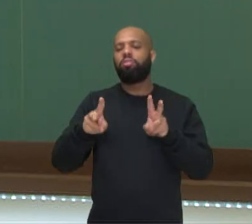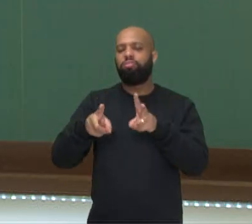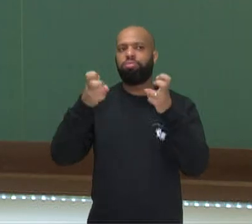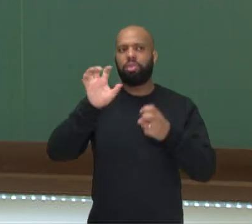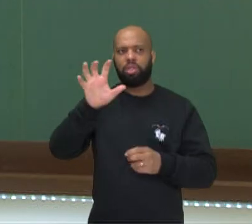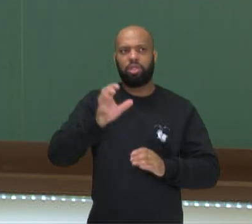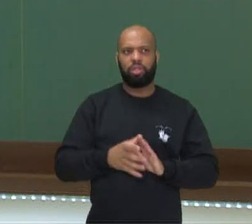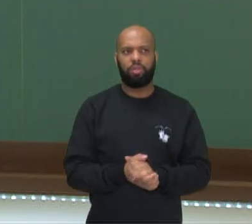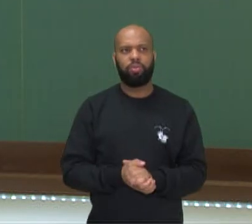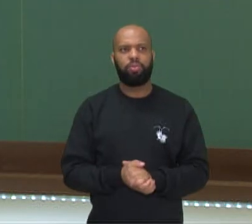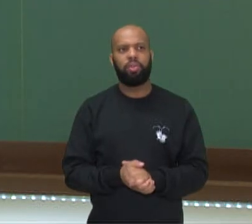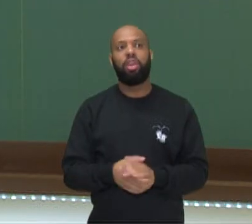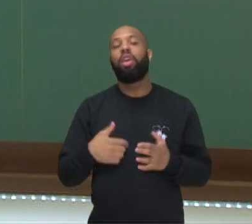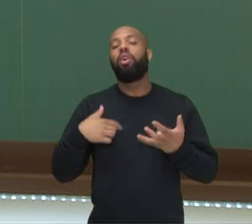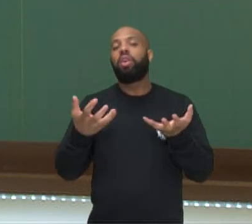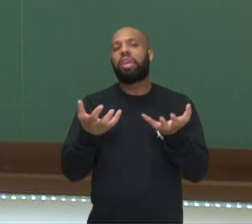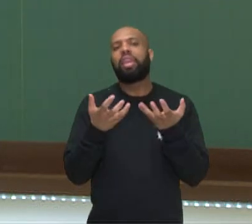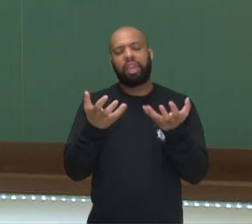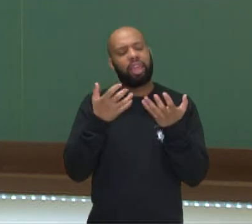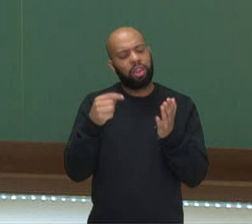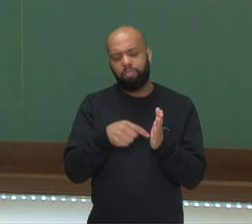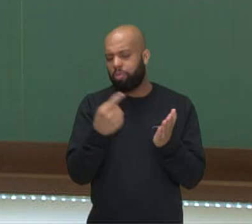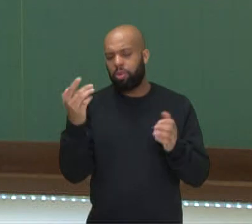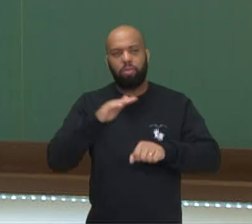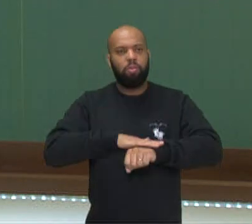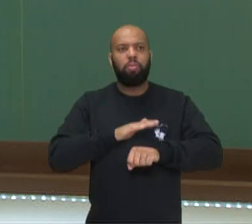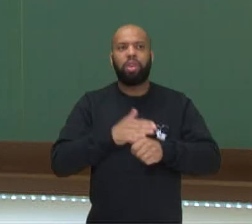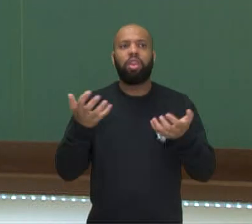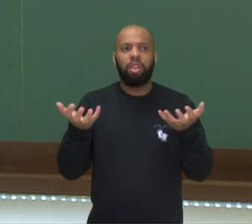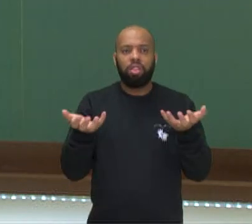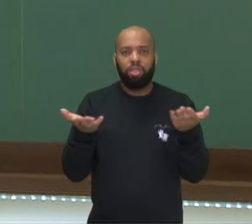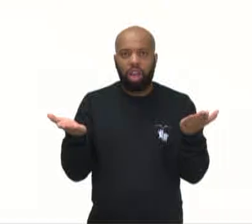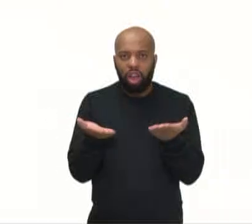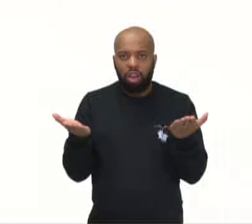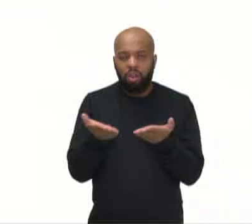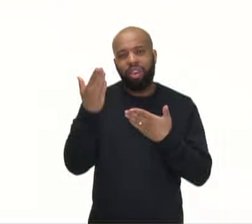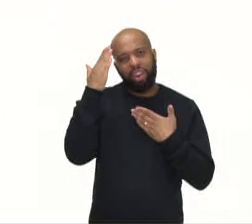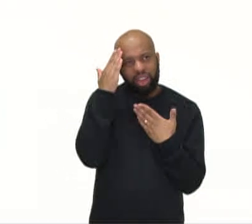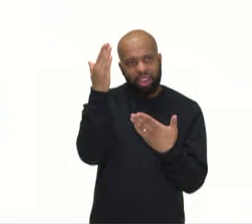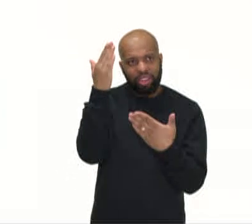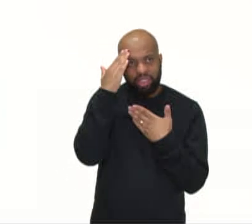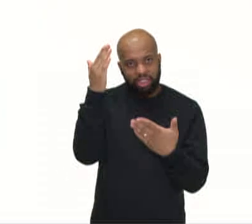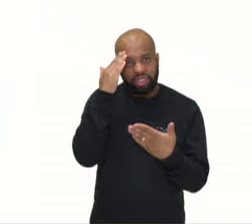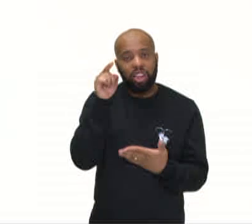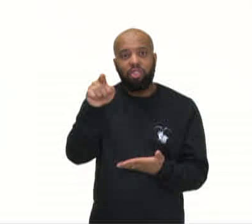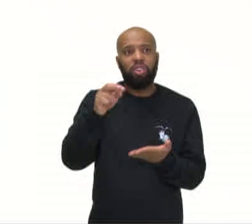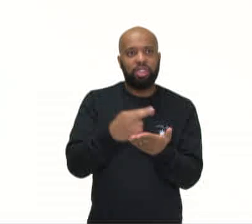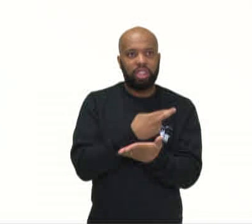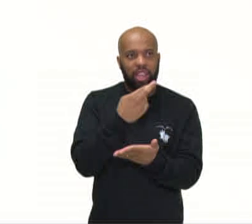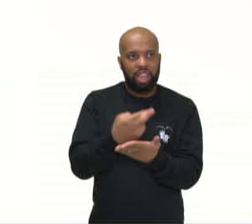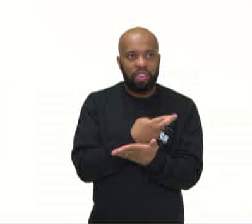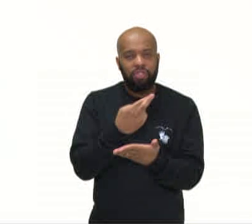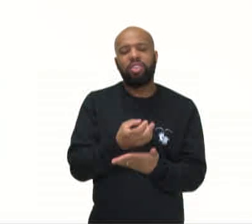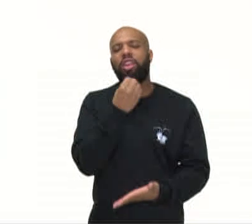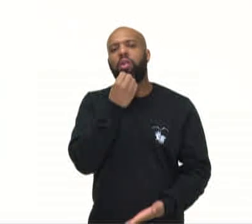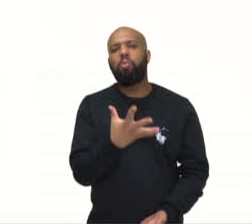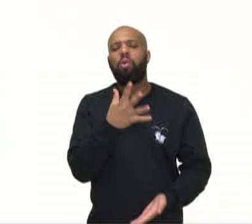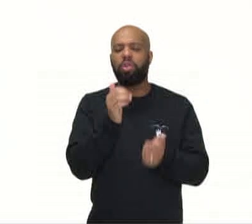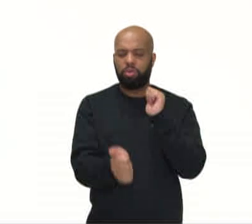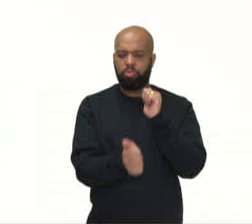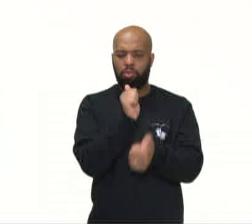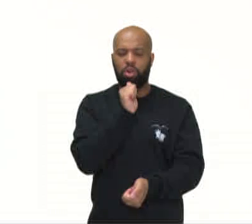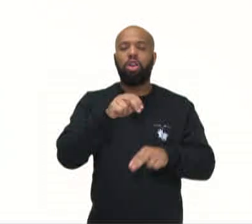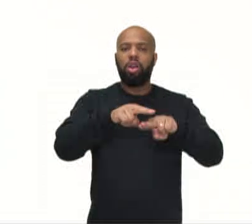perceber isso. Quero, em primeiro lugar, agradecer à revista Bom Esporte